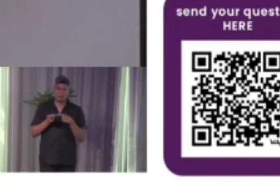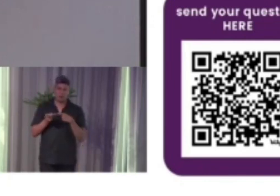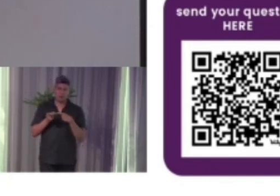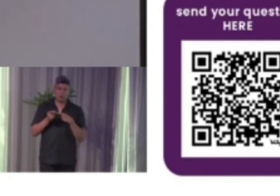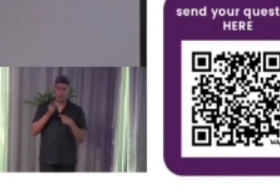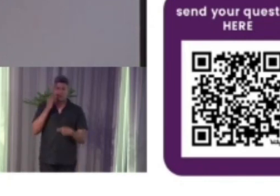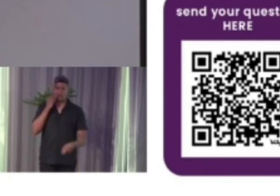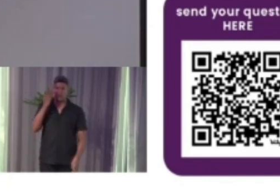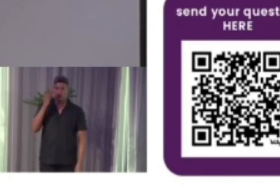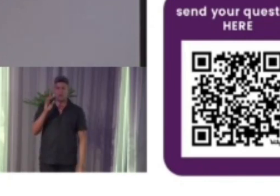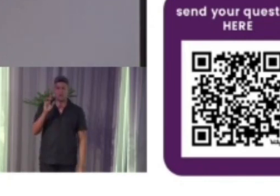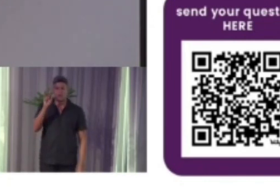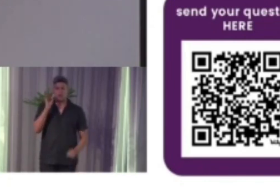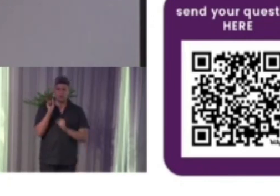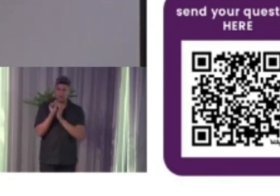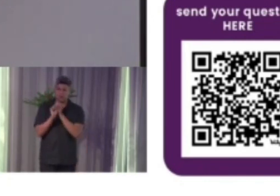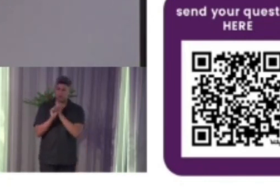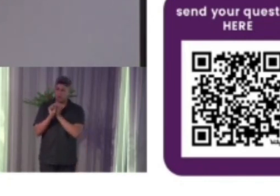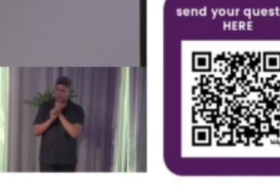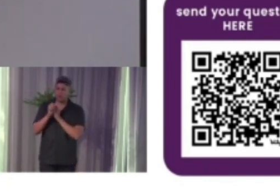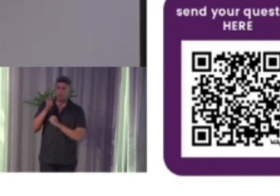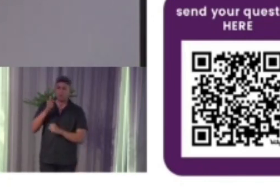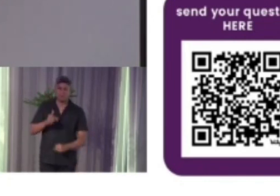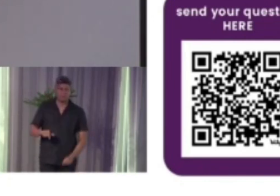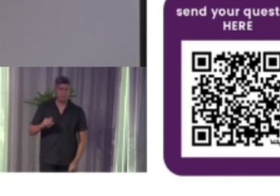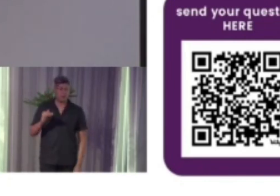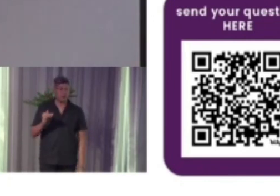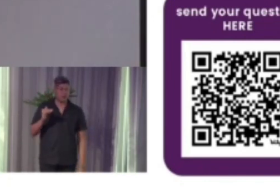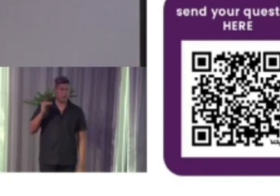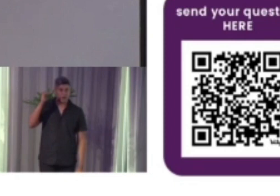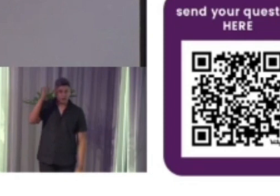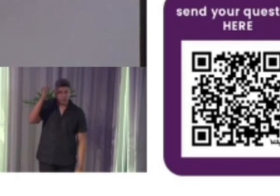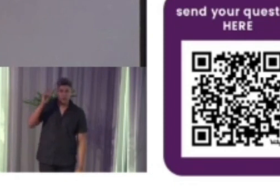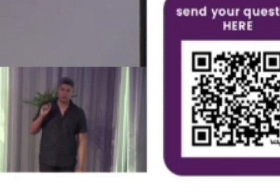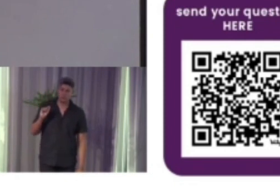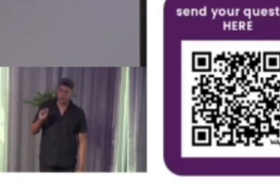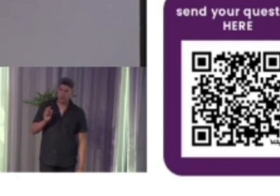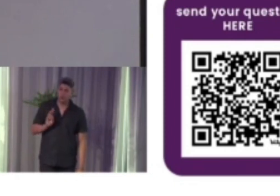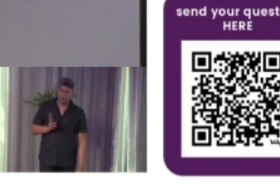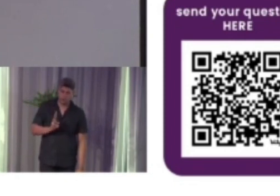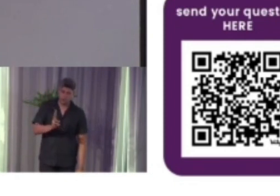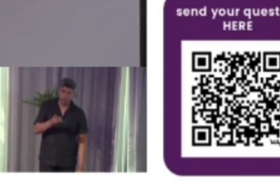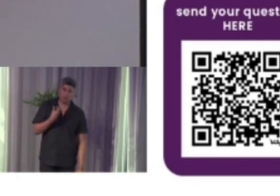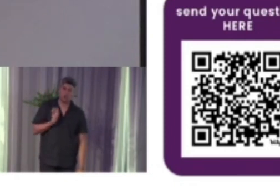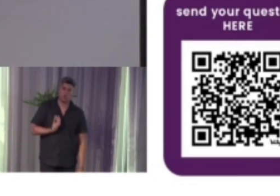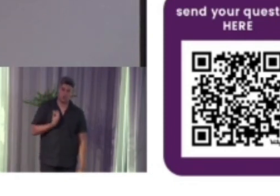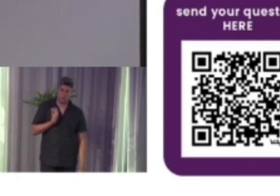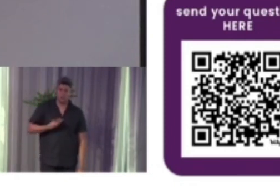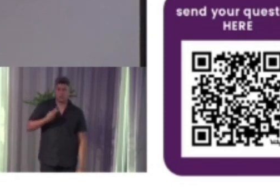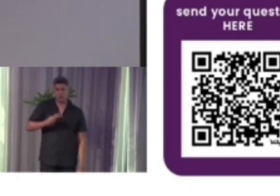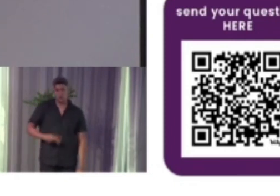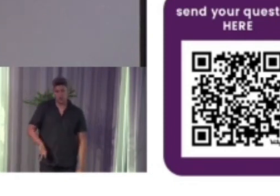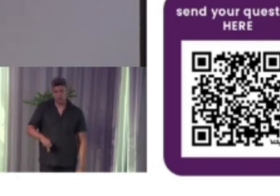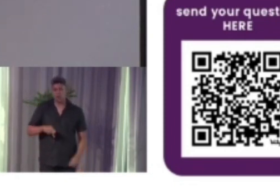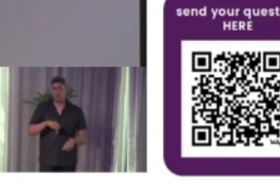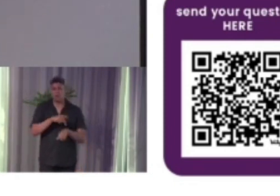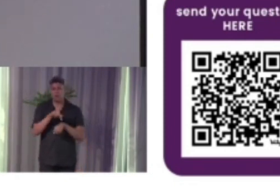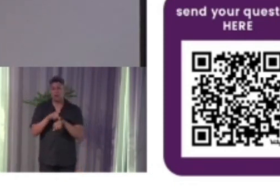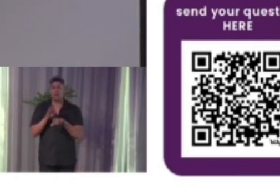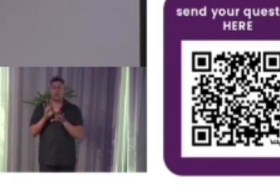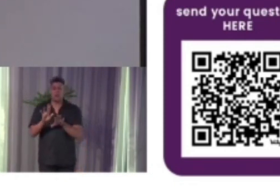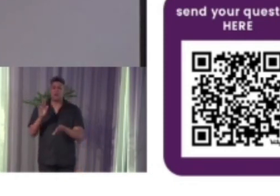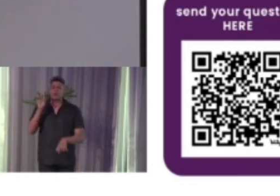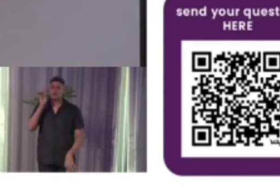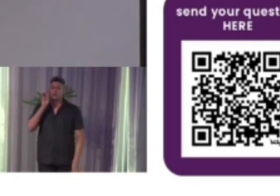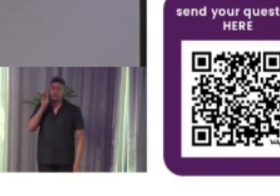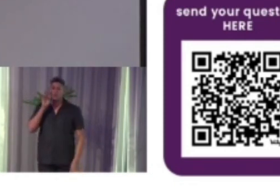Deus, nos últimos anos, cada vez mais adultos com fibrose cística continuam vivos no nosso país, mas historicamente ela tem